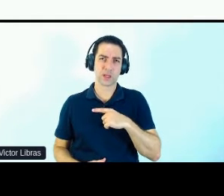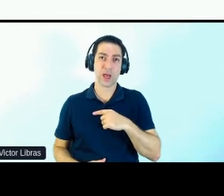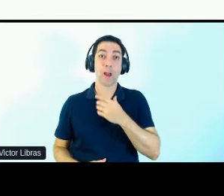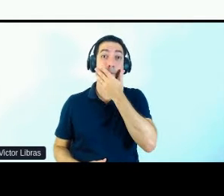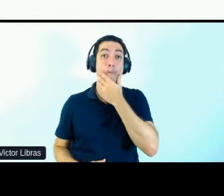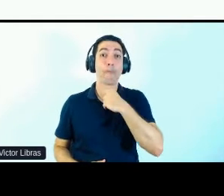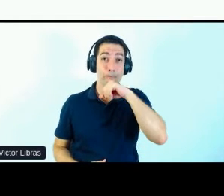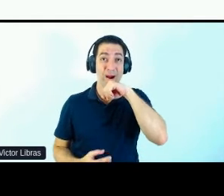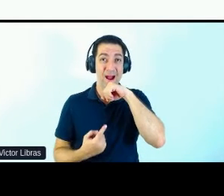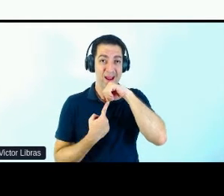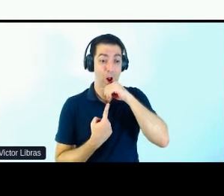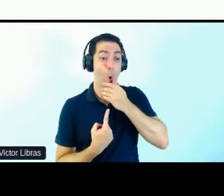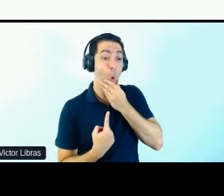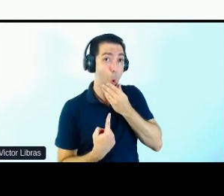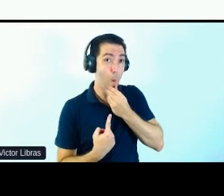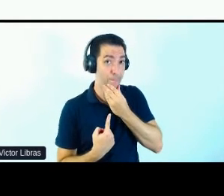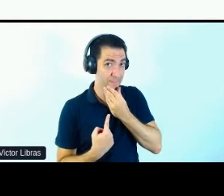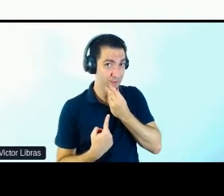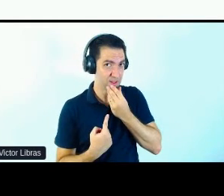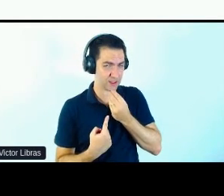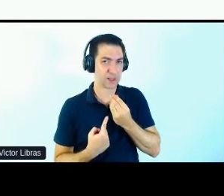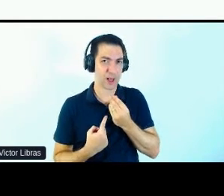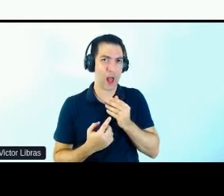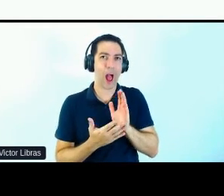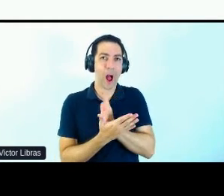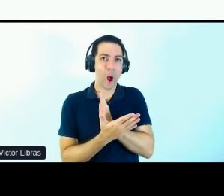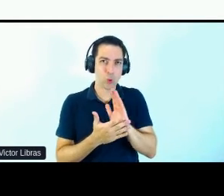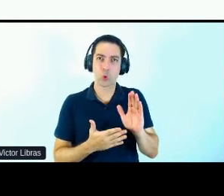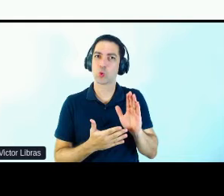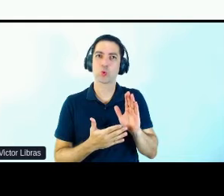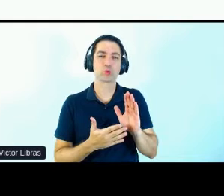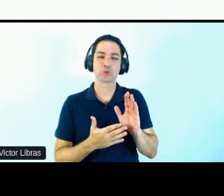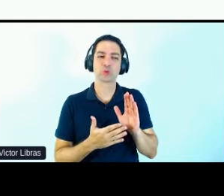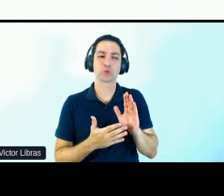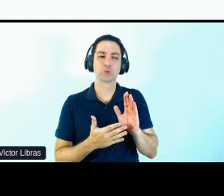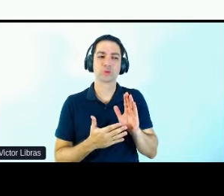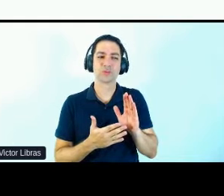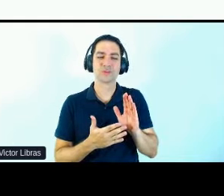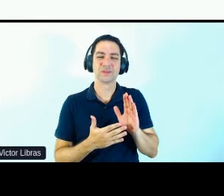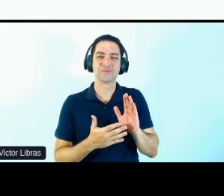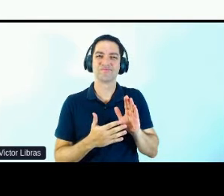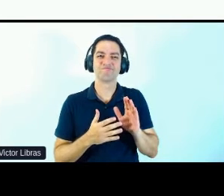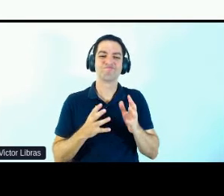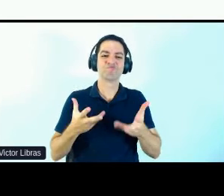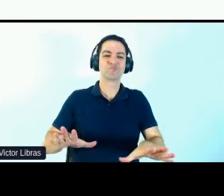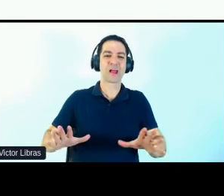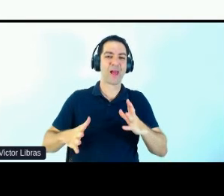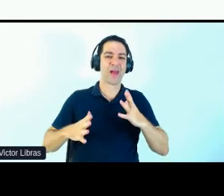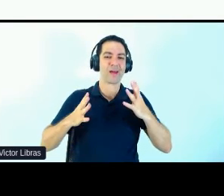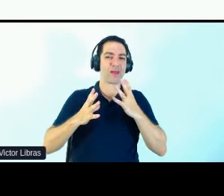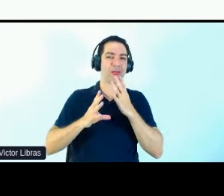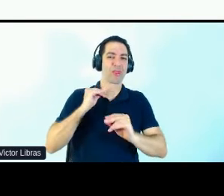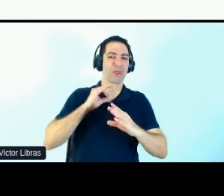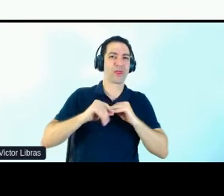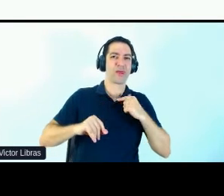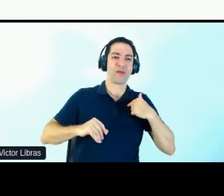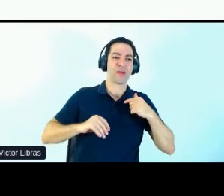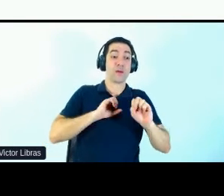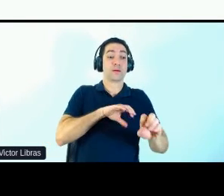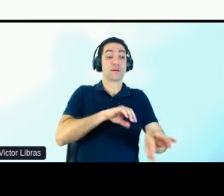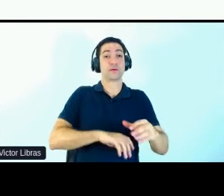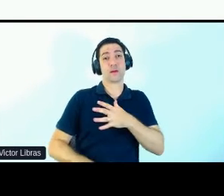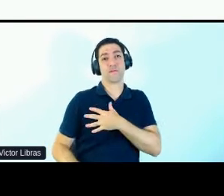exceção e não a maioria. E aí, outra reflexão é: não são todos os moradores da casa que precisam de comida e de